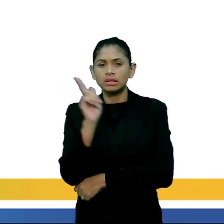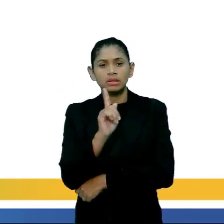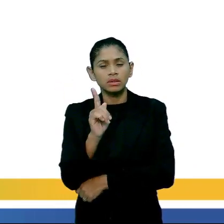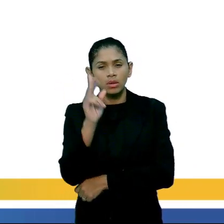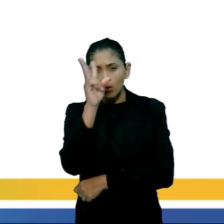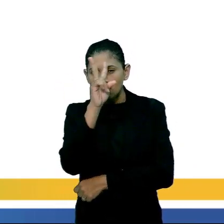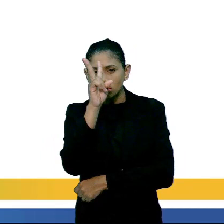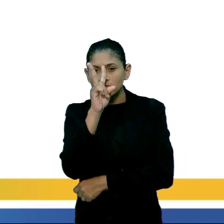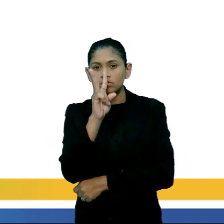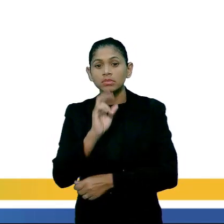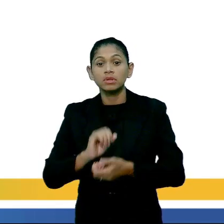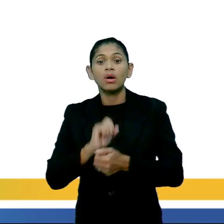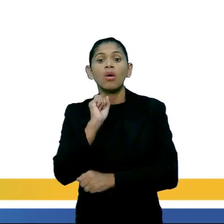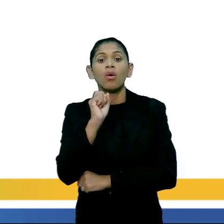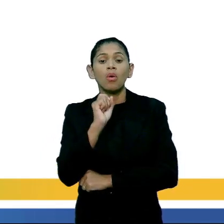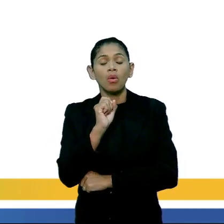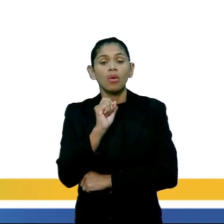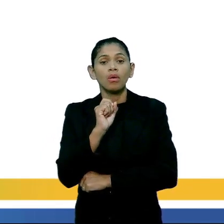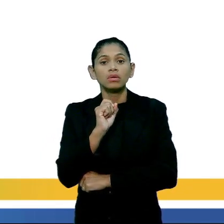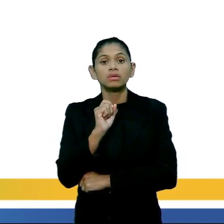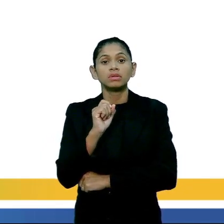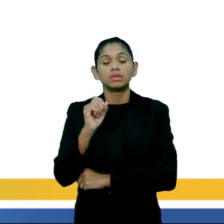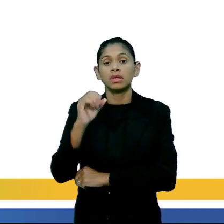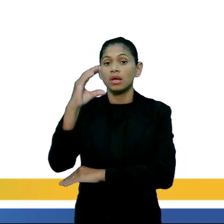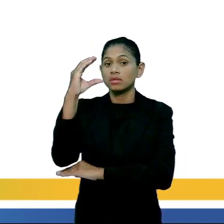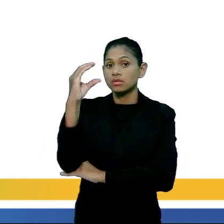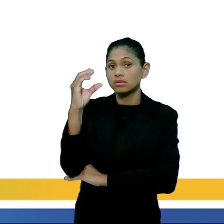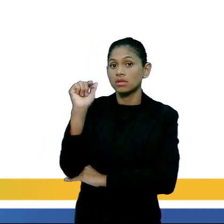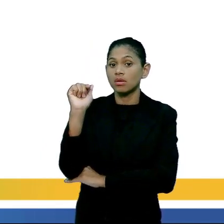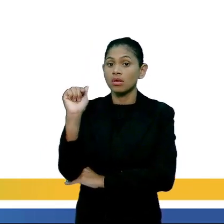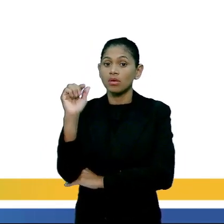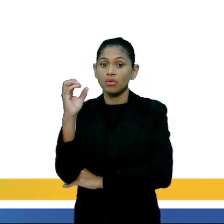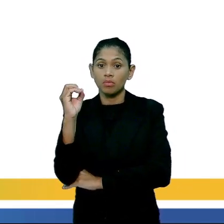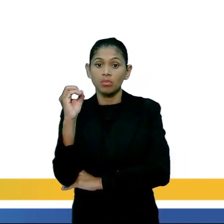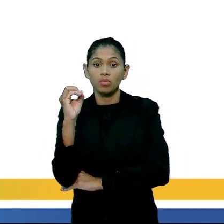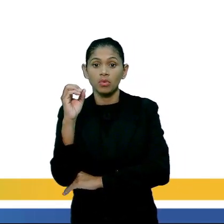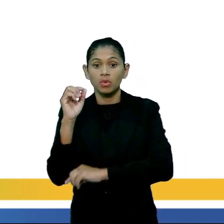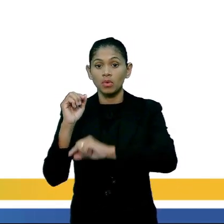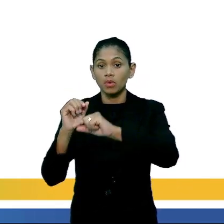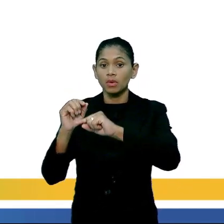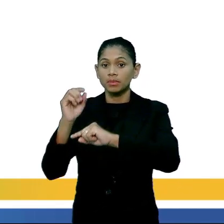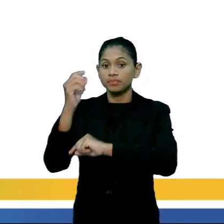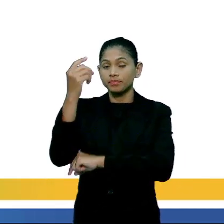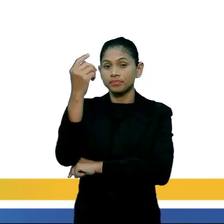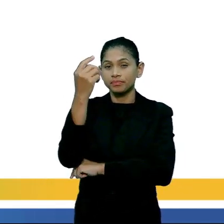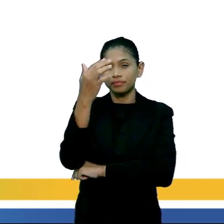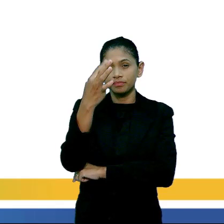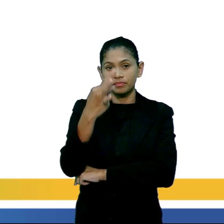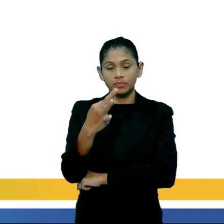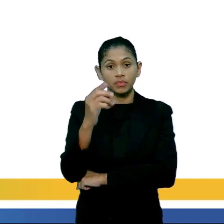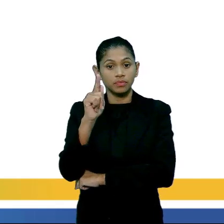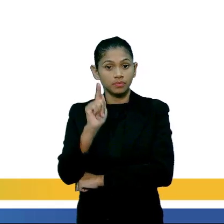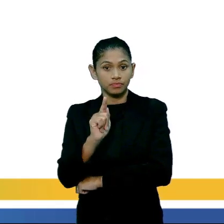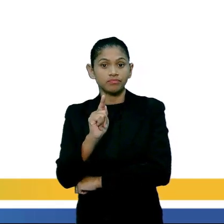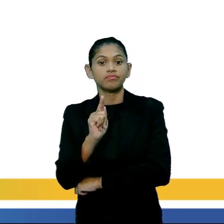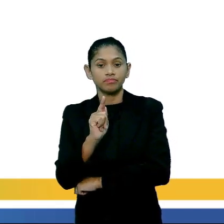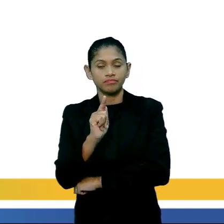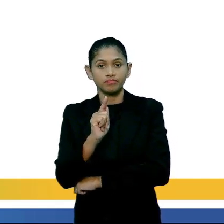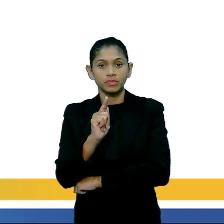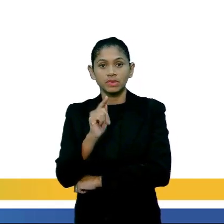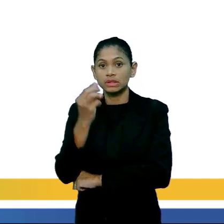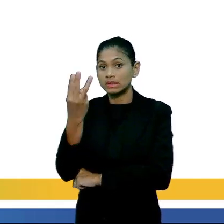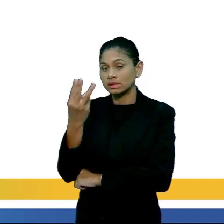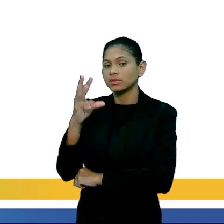cateto adjacente. No caso, como é 30 graus, vai ser tangente de 30, que é raiz